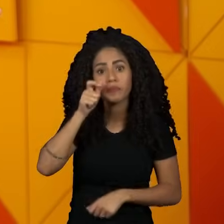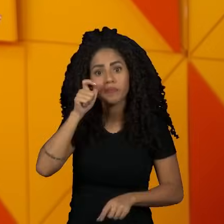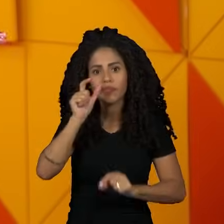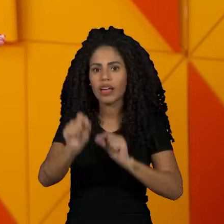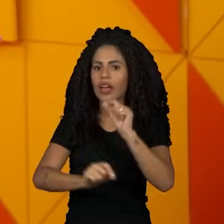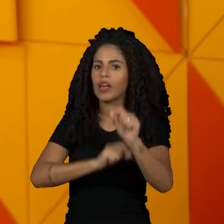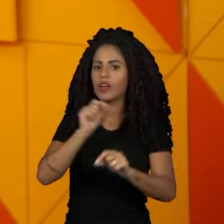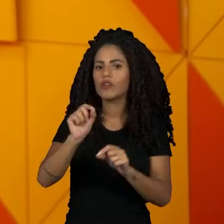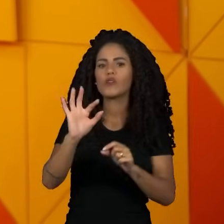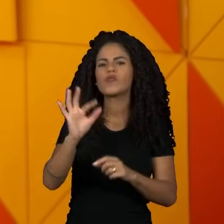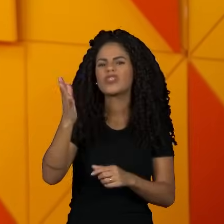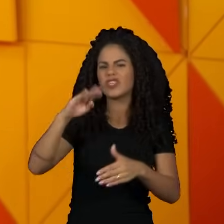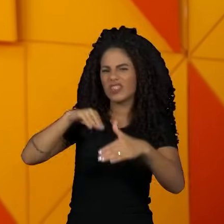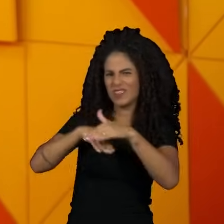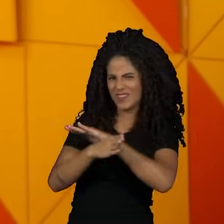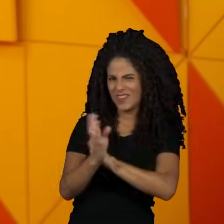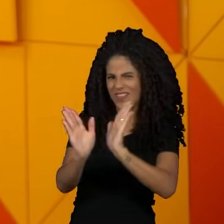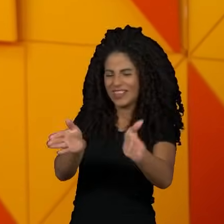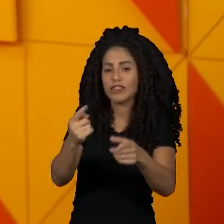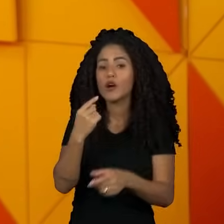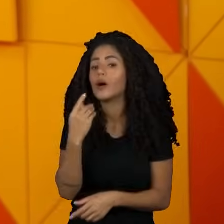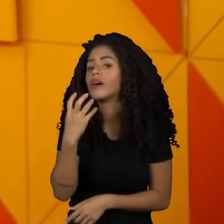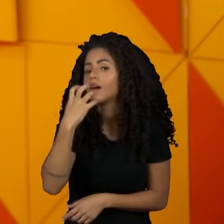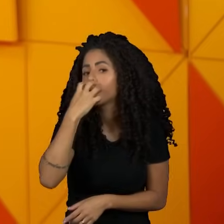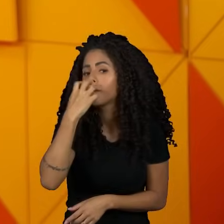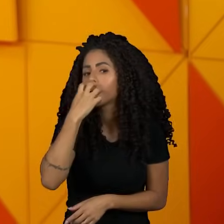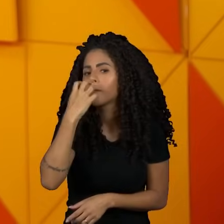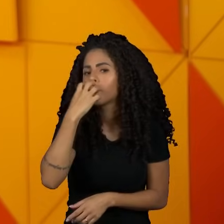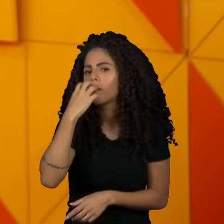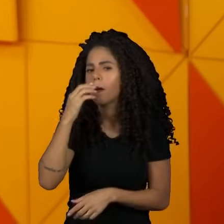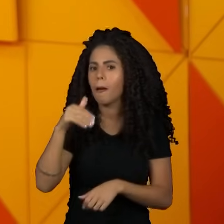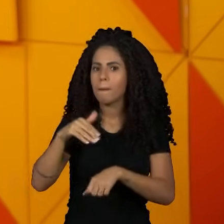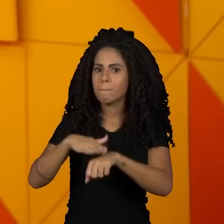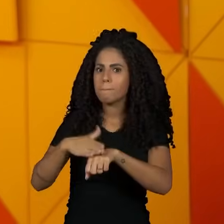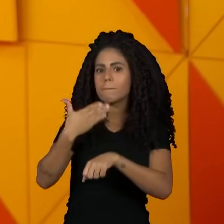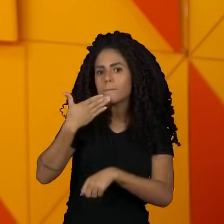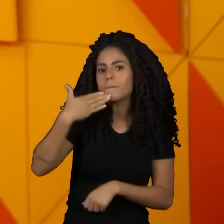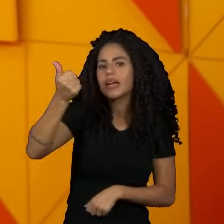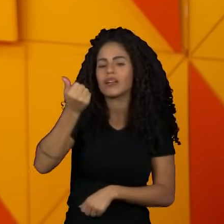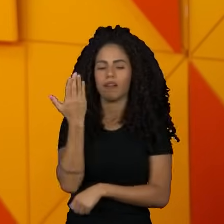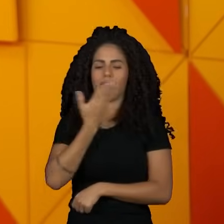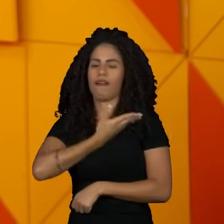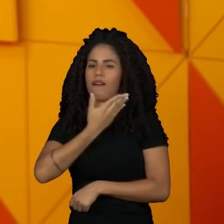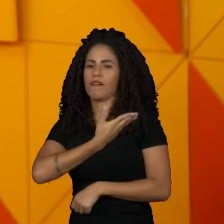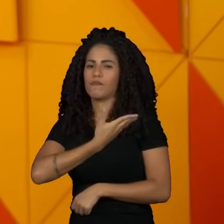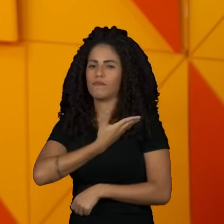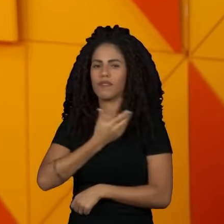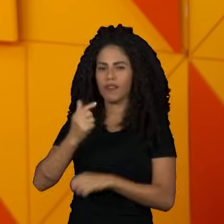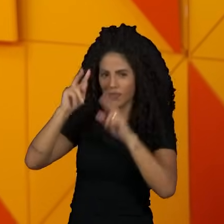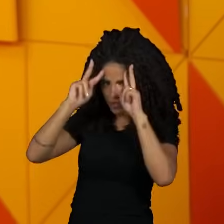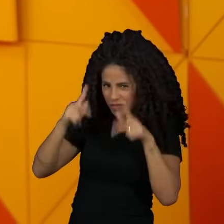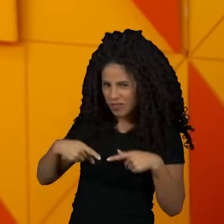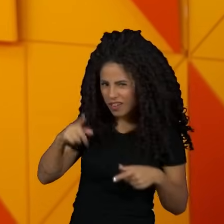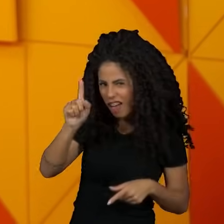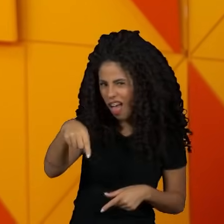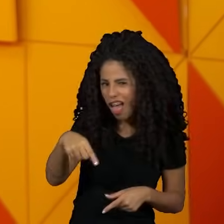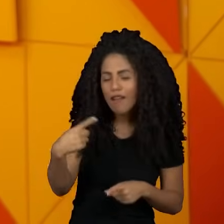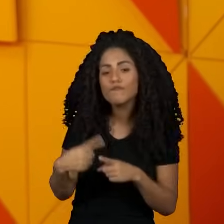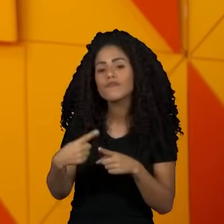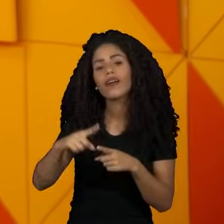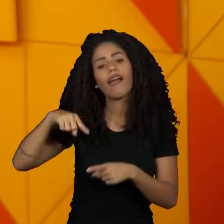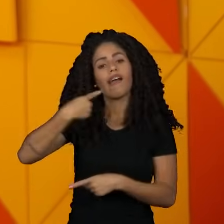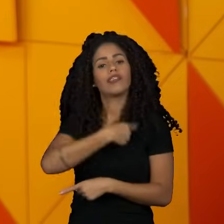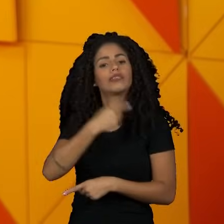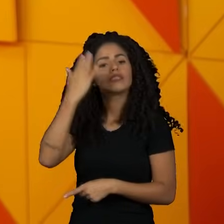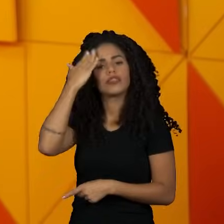velho clichê, tá? Porque o cachorro é o melhor amigo do homem. Ele ganha ainda maior significado, esse clichê, quando a gente fala